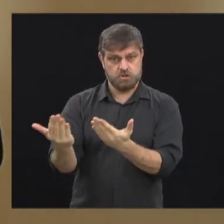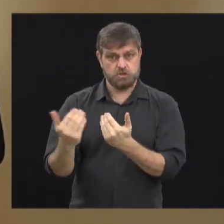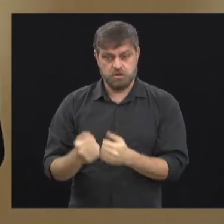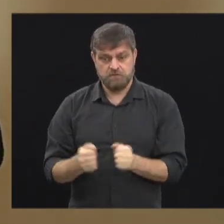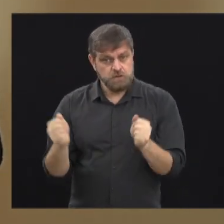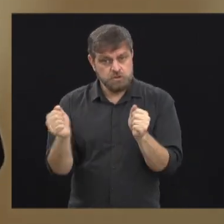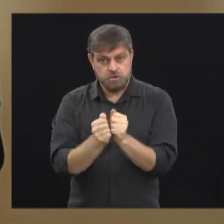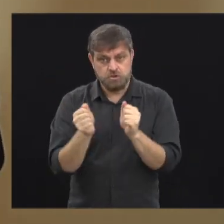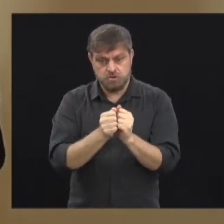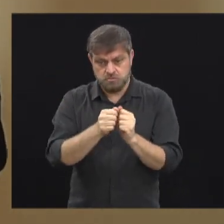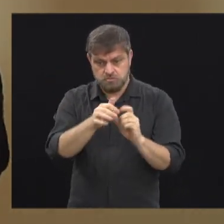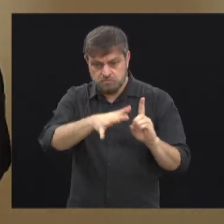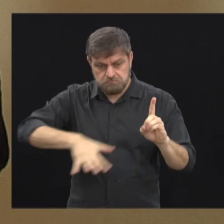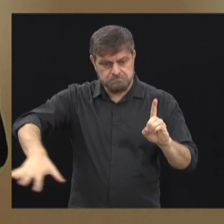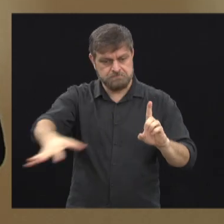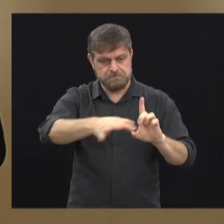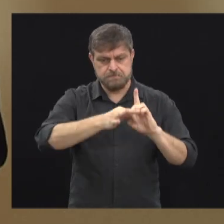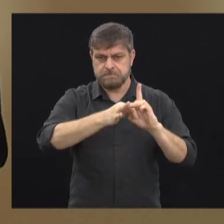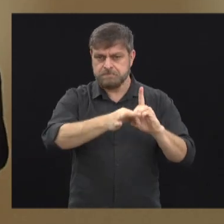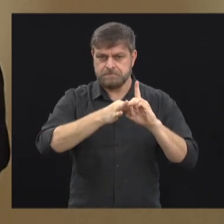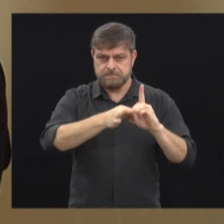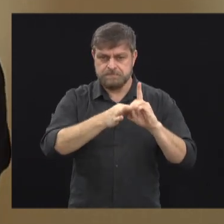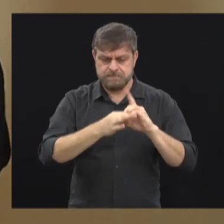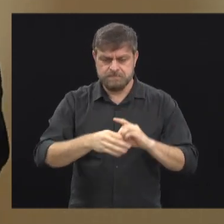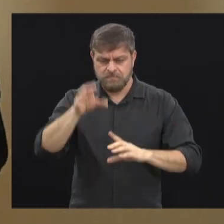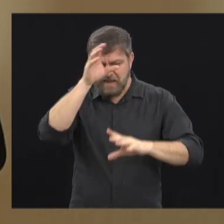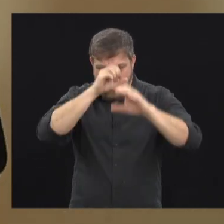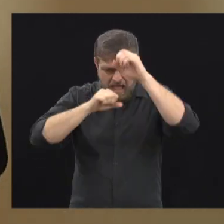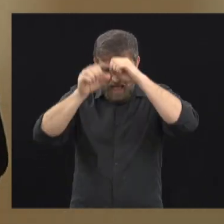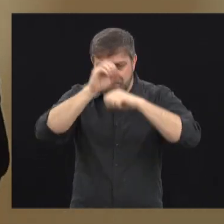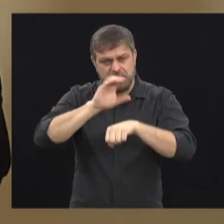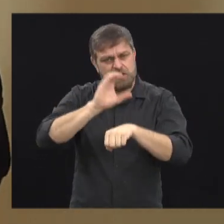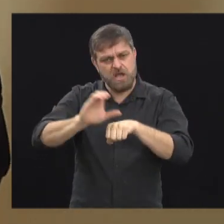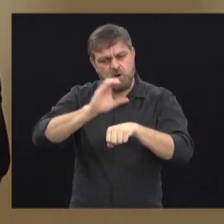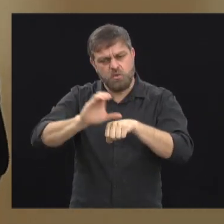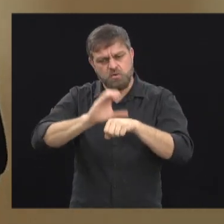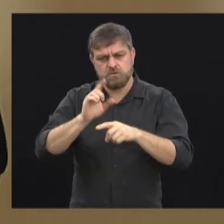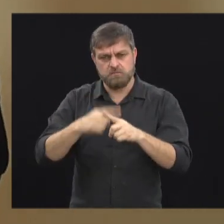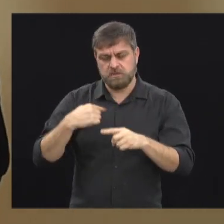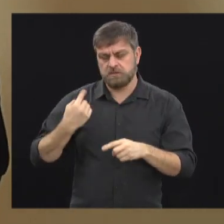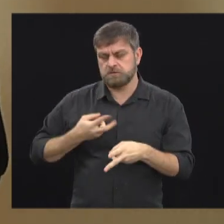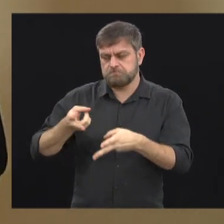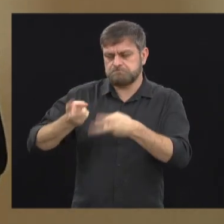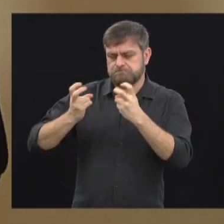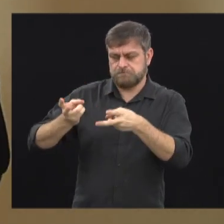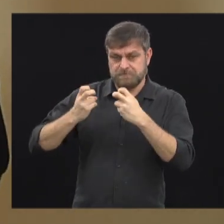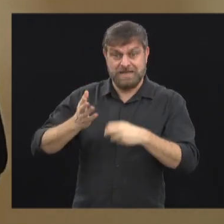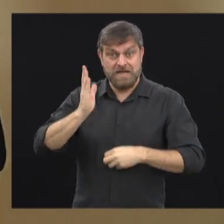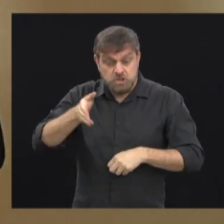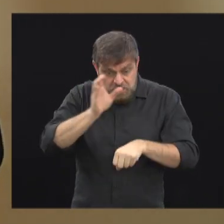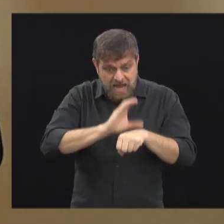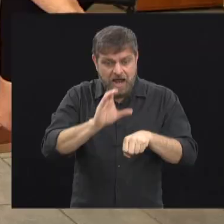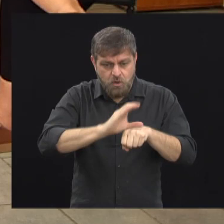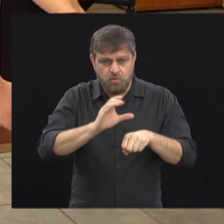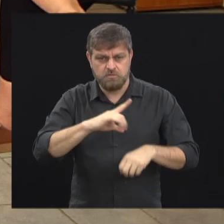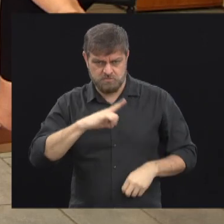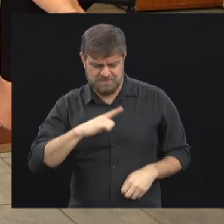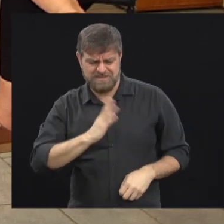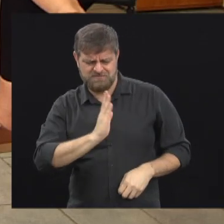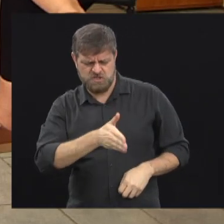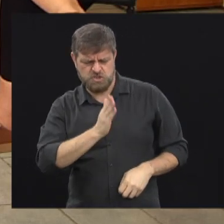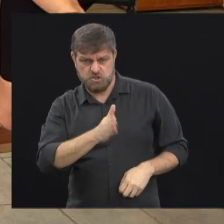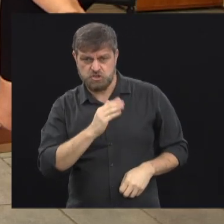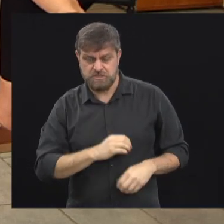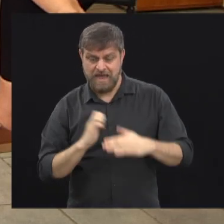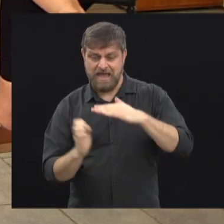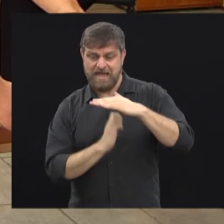para vir aqui, para se capacitar, para fazer outras atividades. Porque a gente vê, né, a gente já desenvolveu alguns cursos, né, Olímpia, né, em